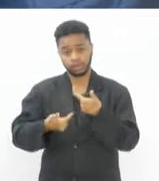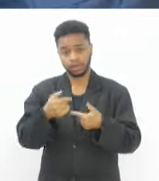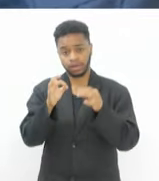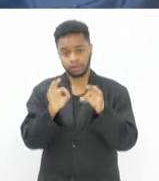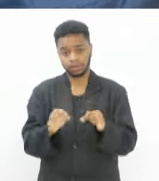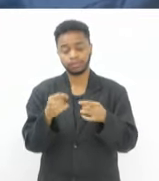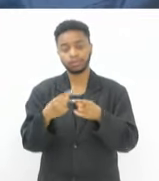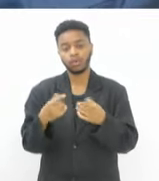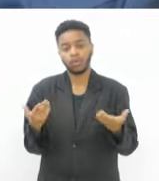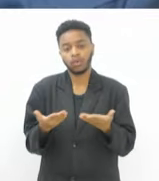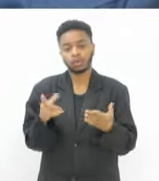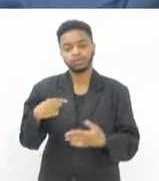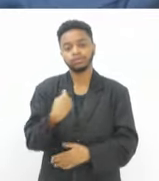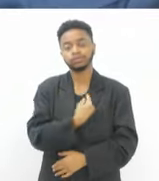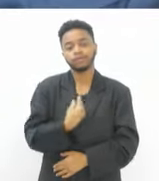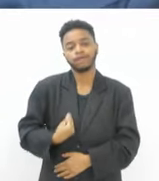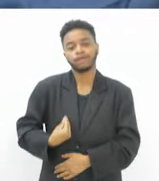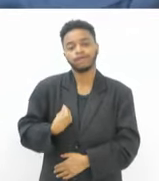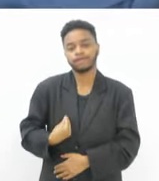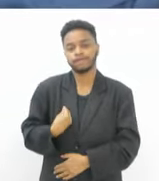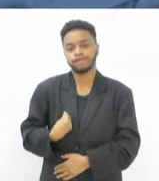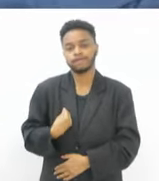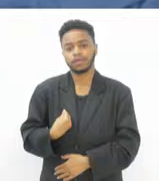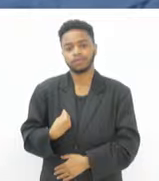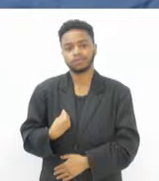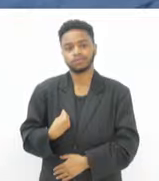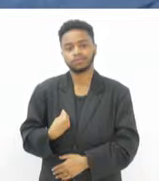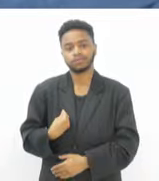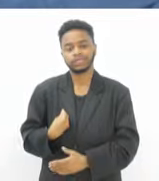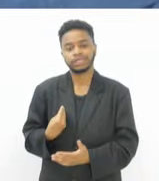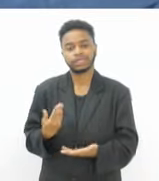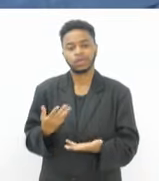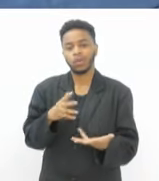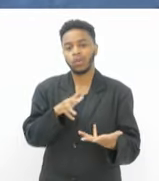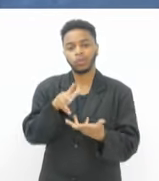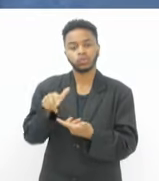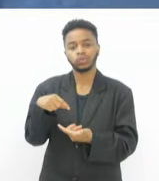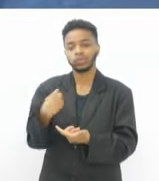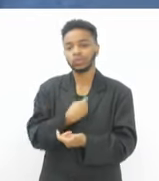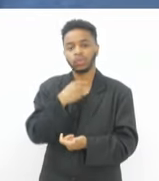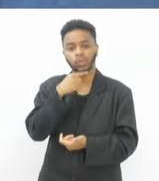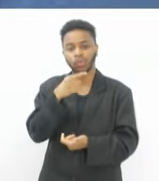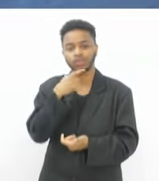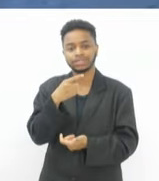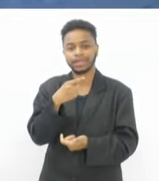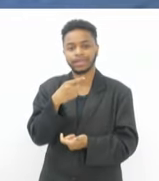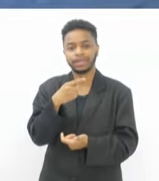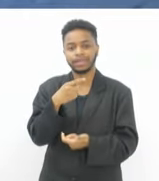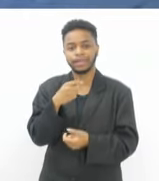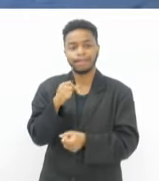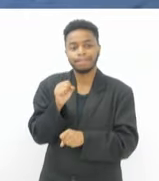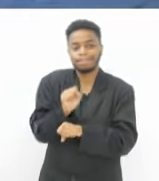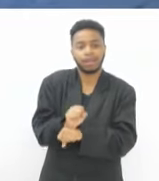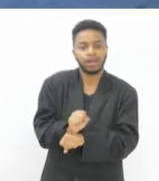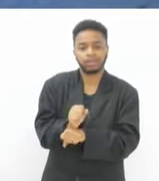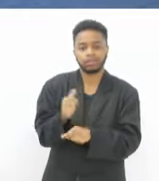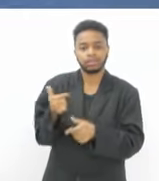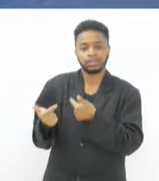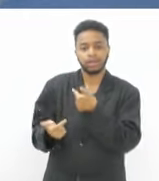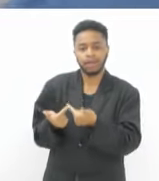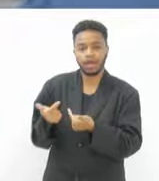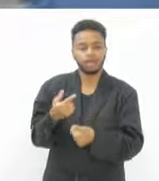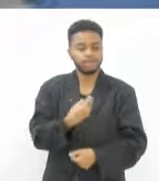Nós vivemos hoje uma realidade em que a gente não se desconecta. O trabalho e a nossa